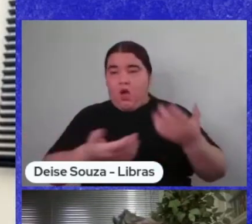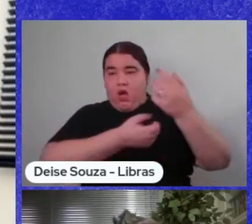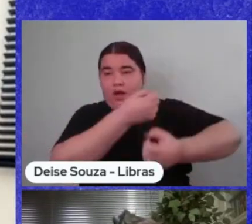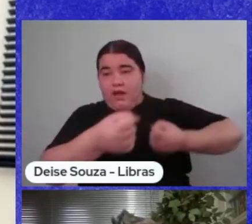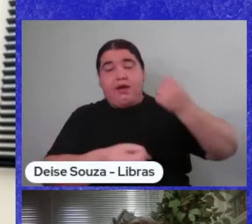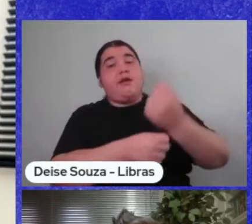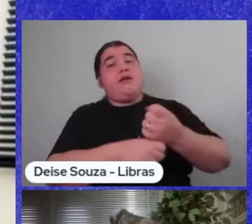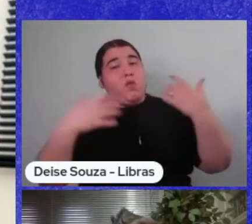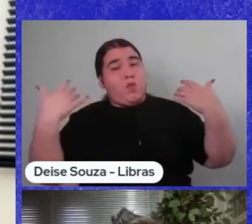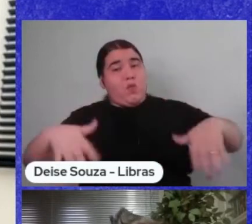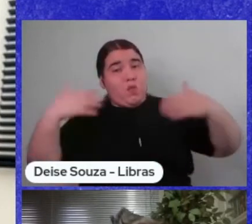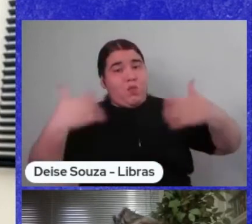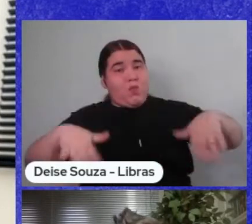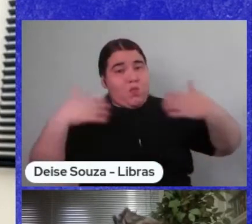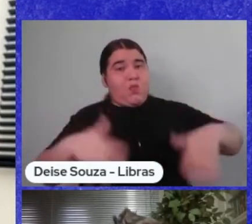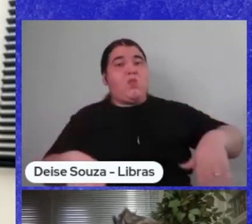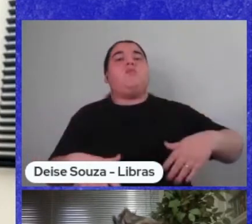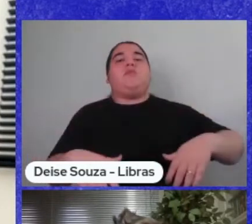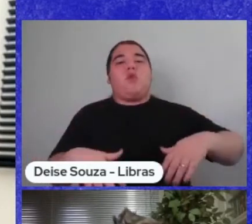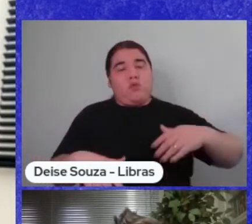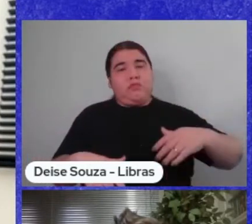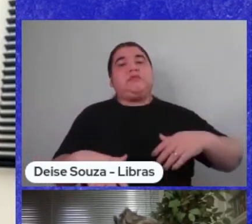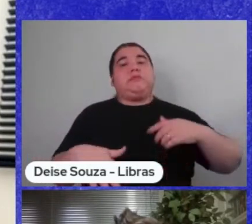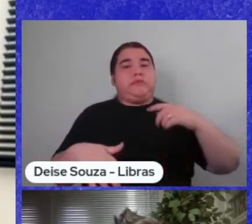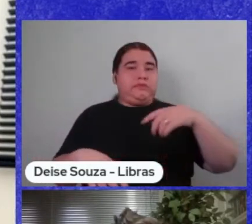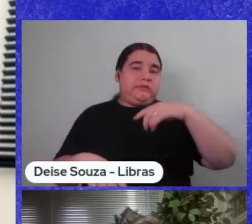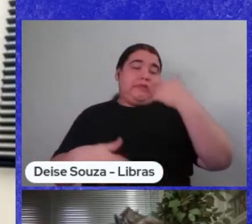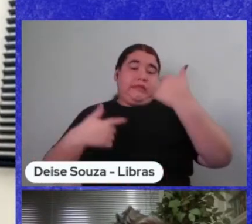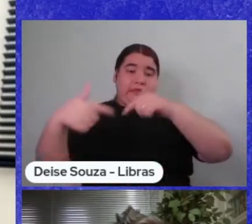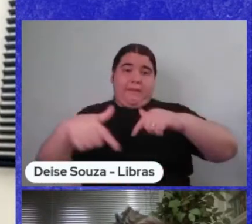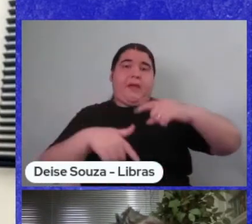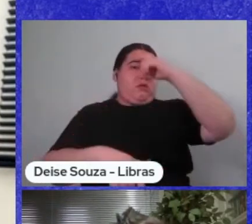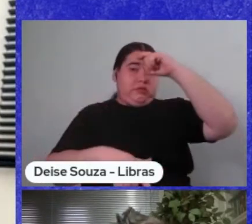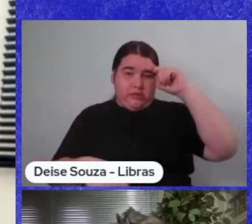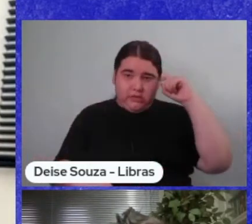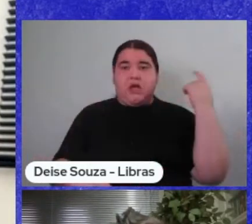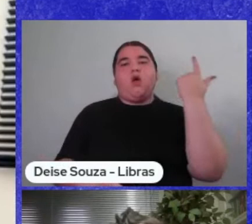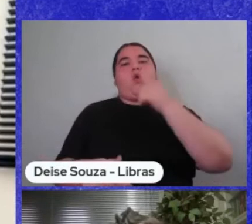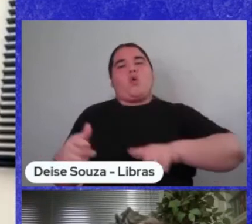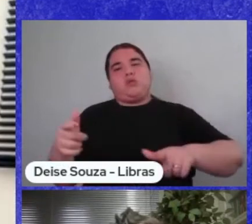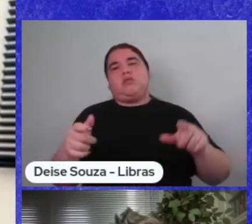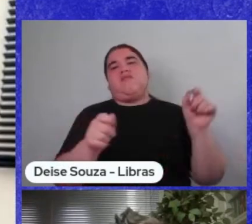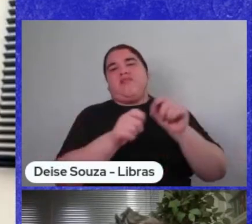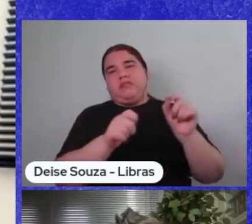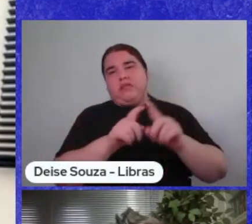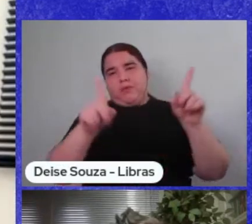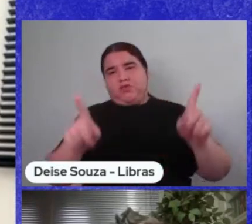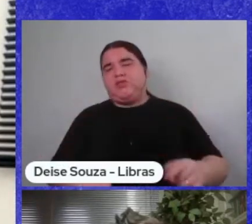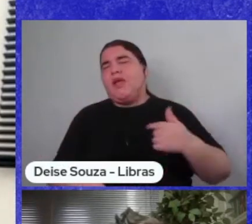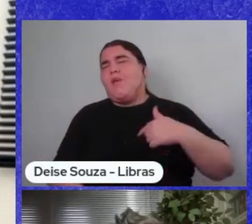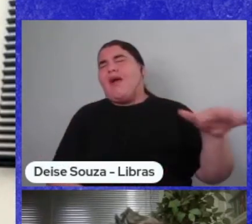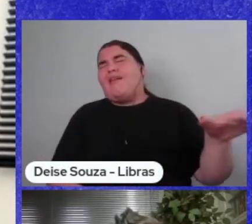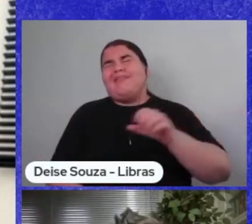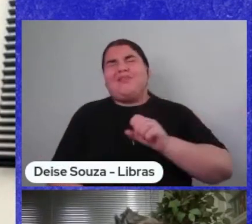corrido para conseguir fazer esses projetos, para conseguir realizar e correr atrás, porque se tem uma coisa que eu amo fazer na vida